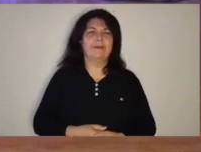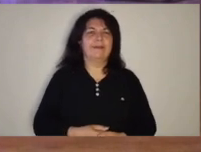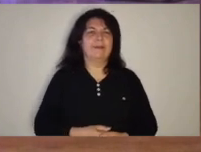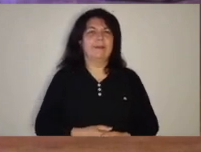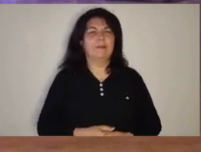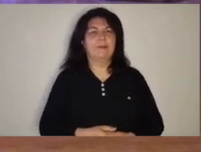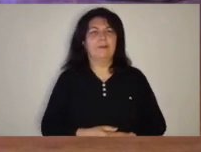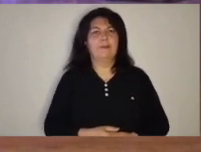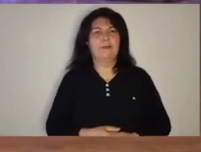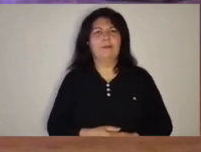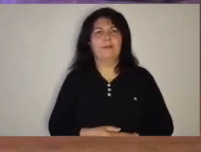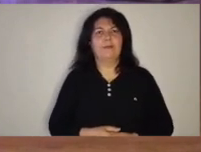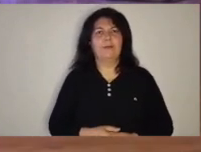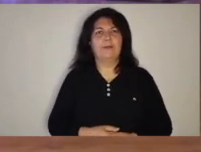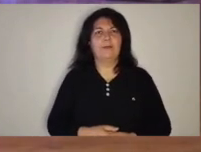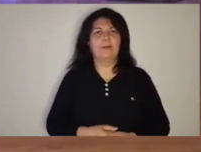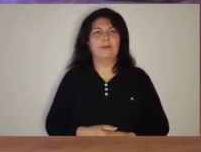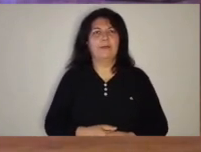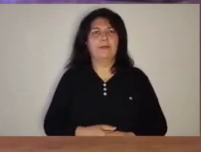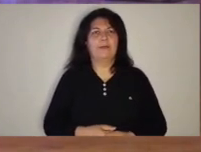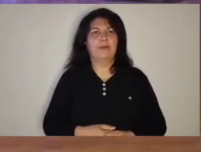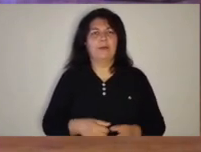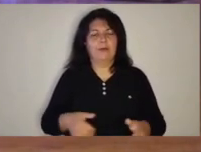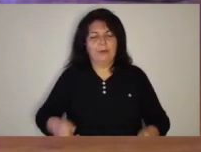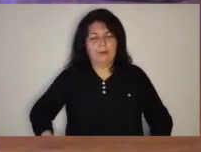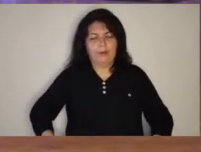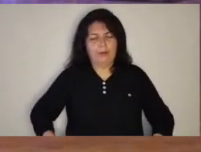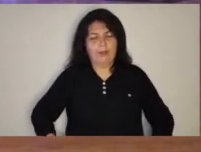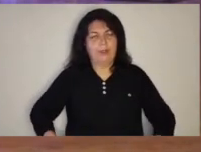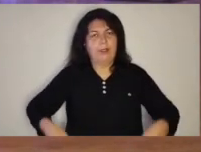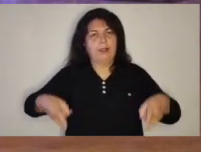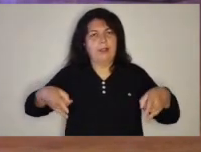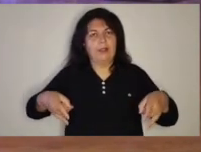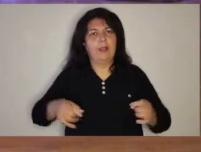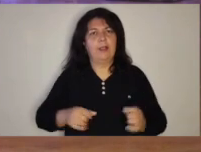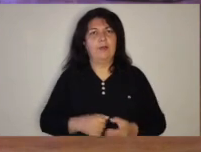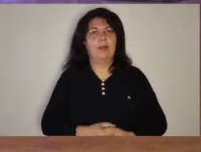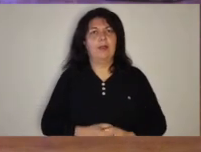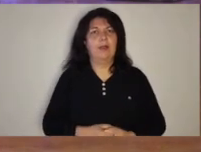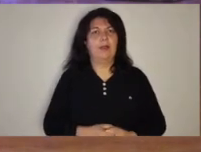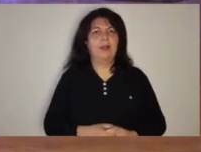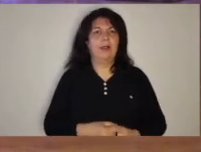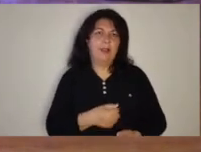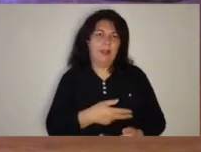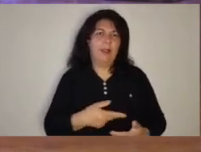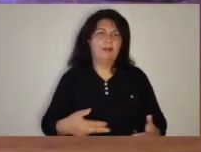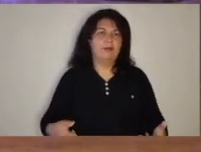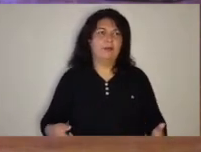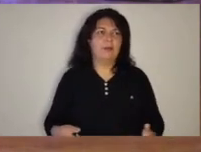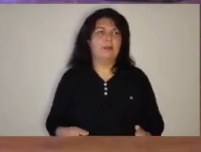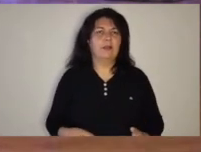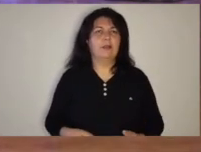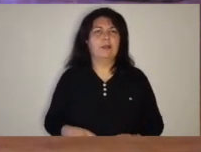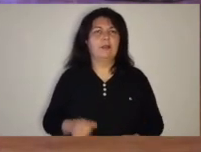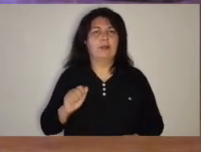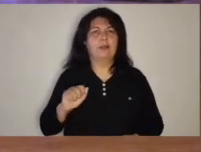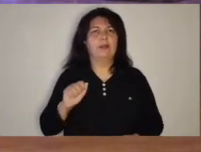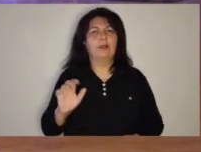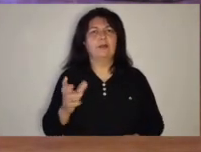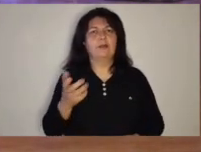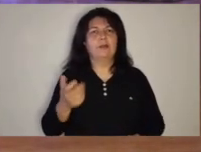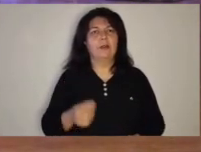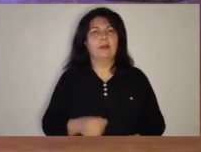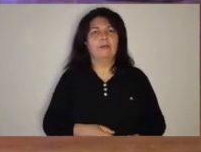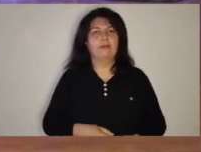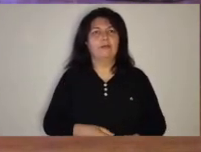irmãos, para comprar. Chegou meu armário do quarto, a cama, o armário da cozinha,